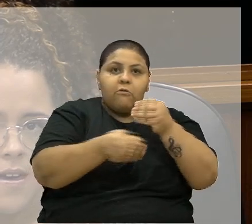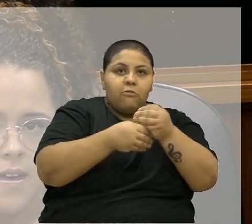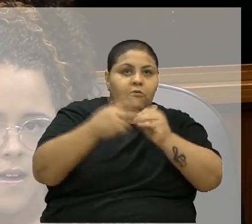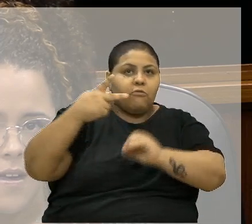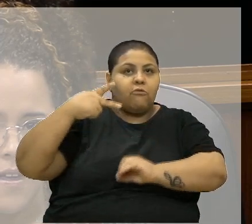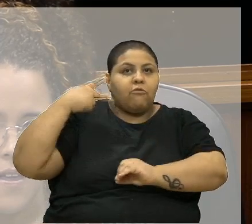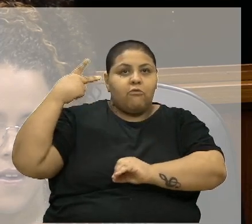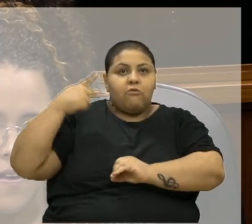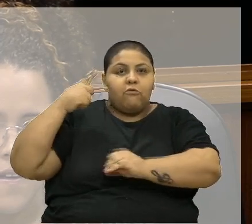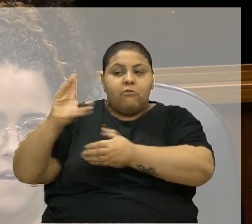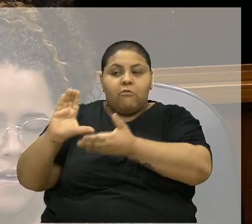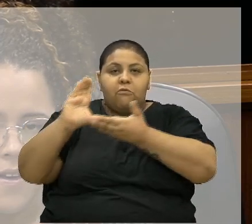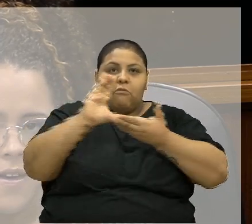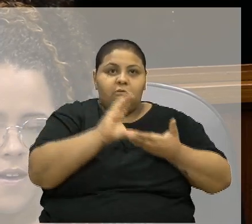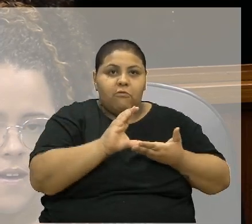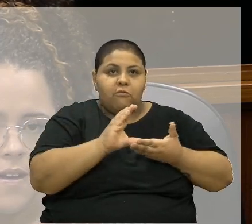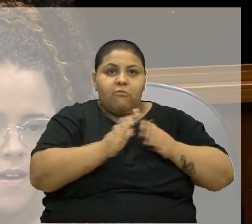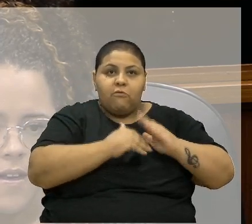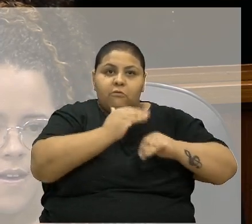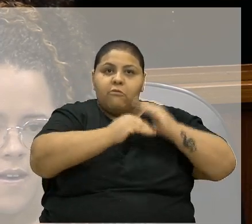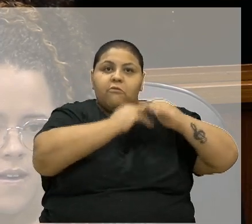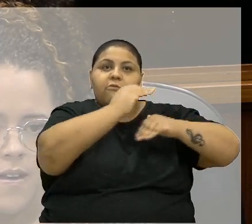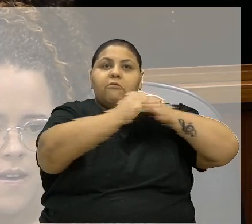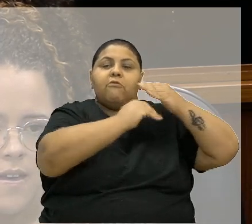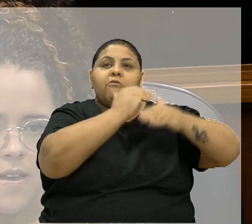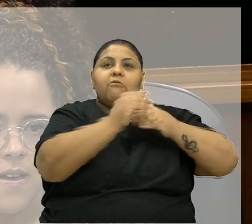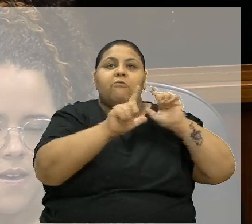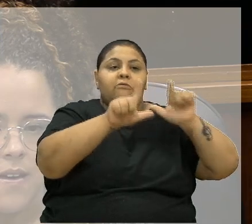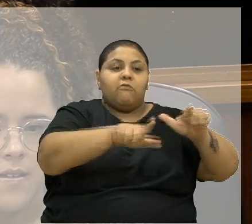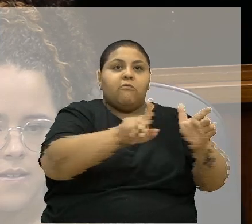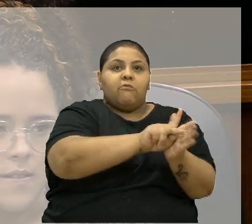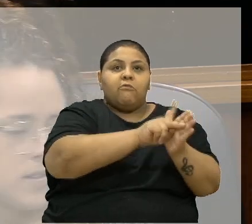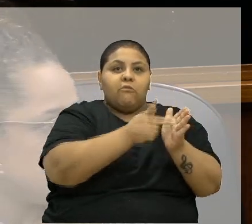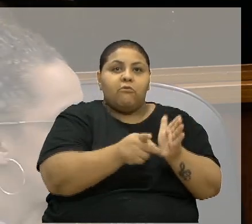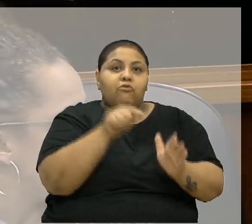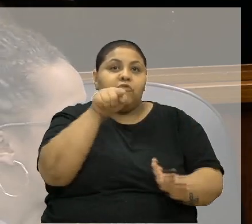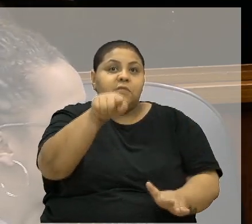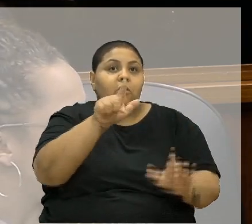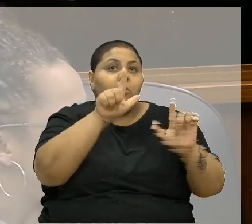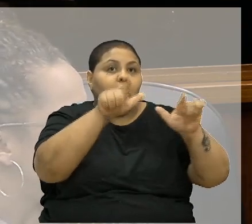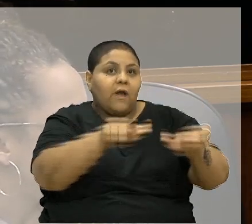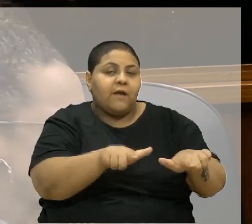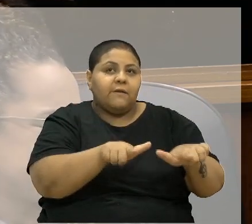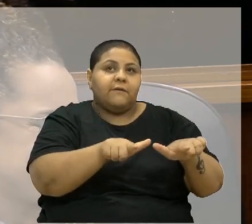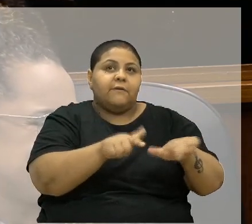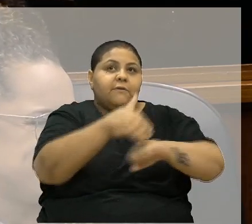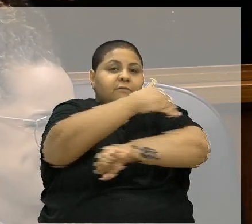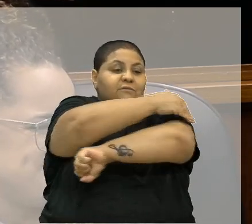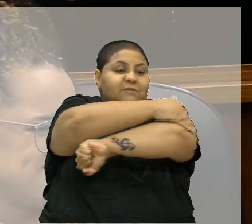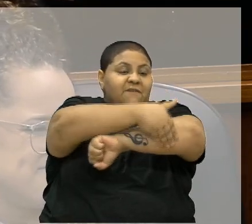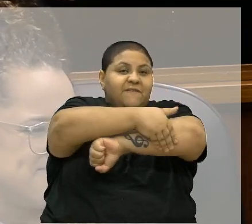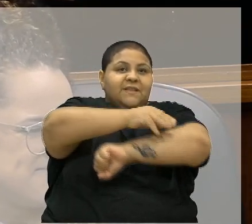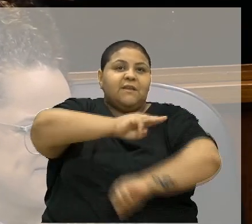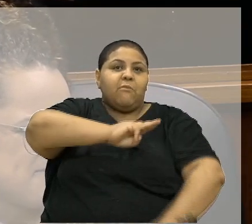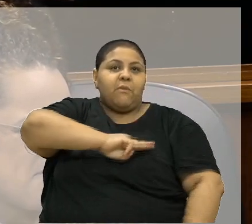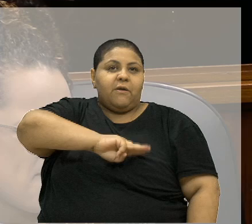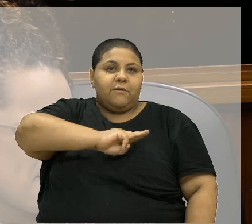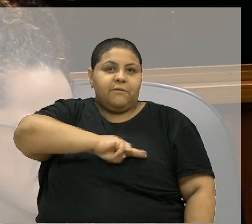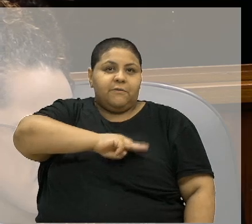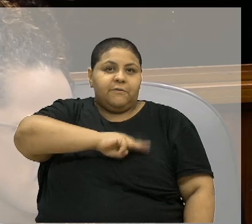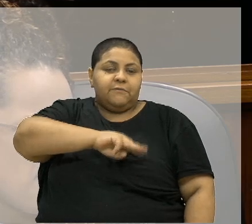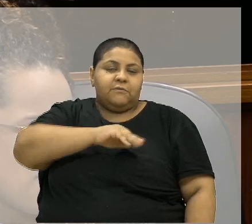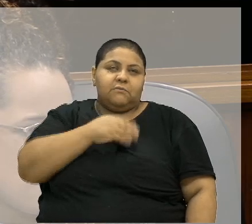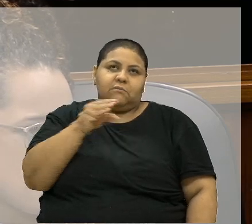e recursos para a construção da sede própria do teu espaço, ali na Avenida Marco Polo, que